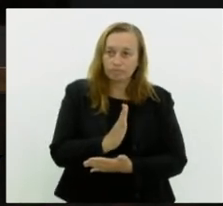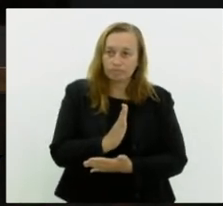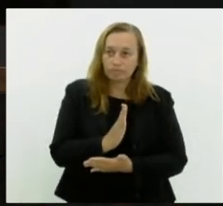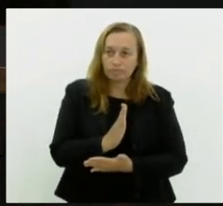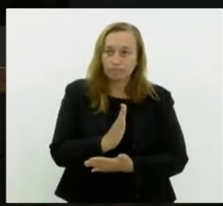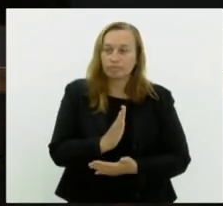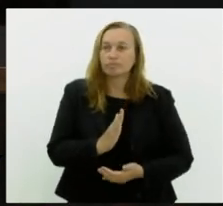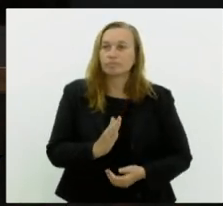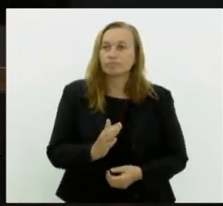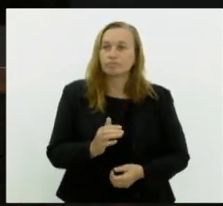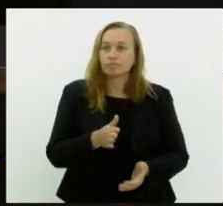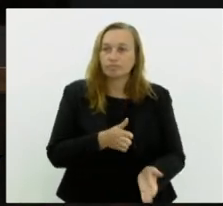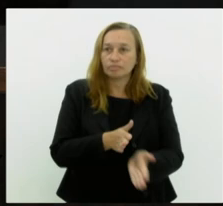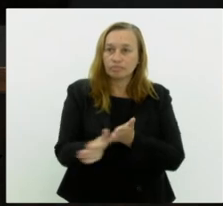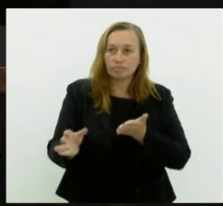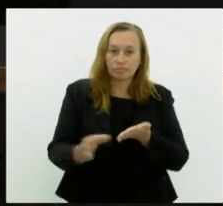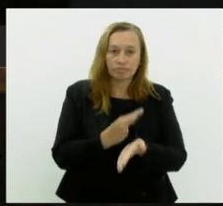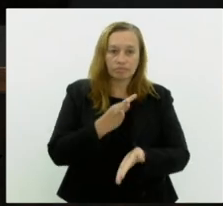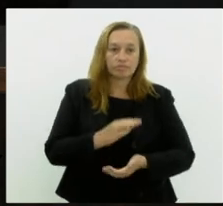vai a autógrafo.